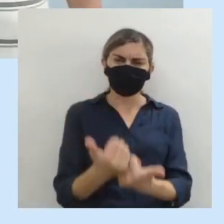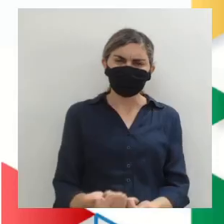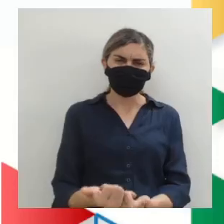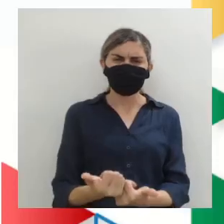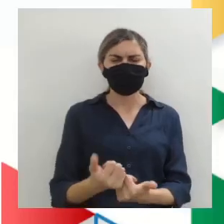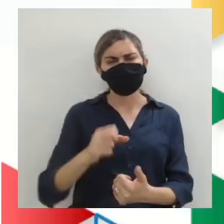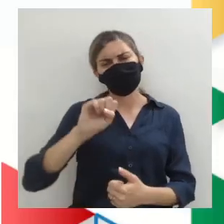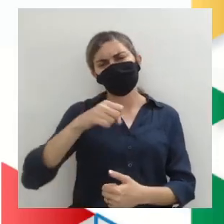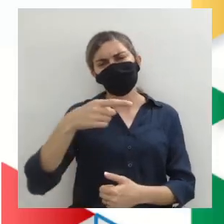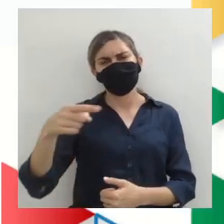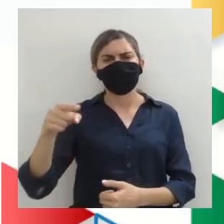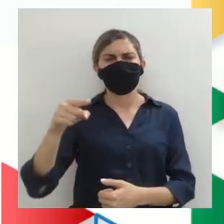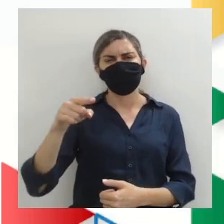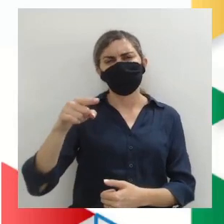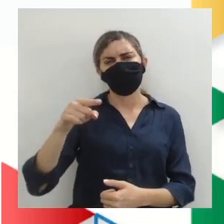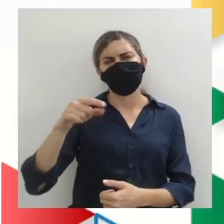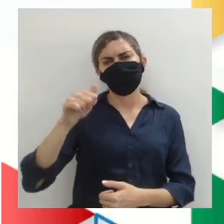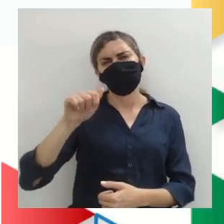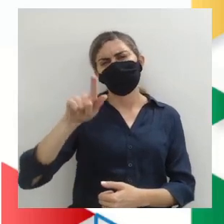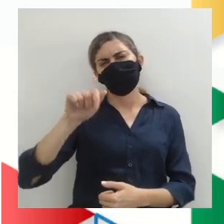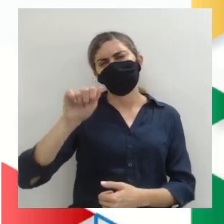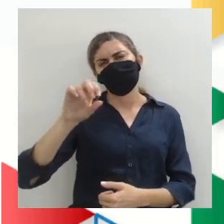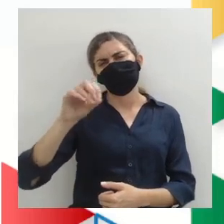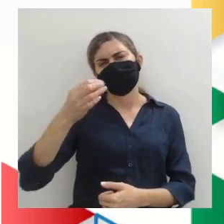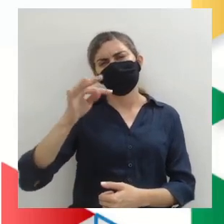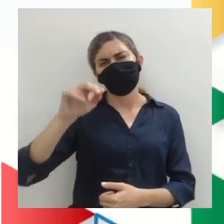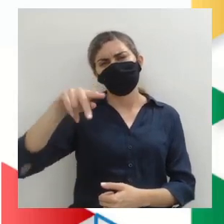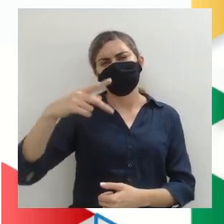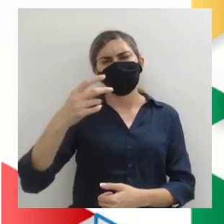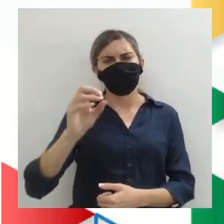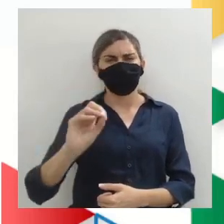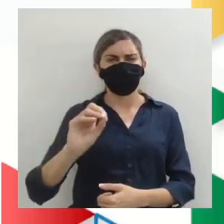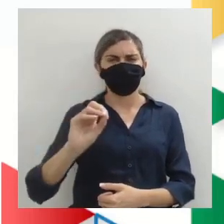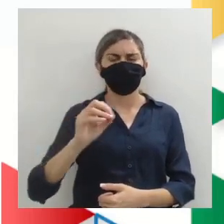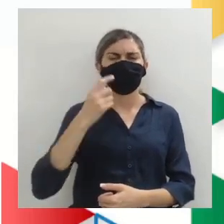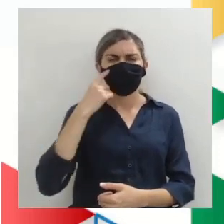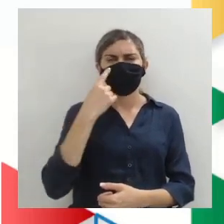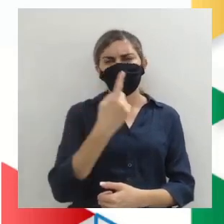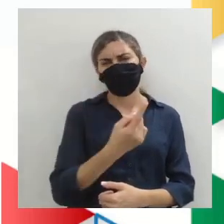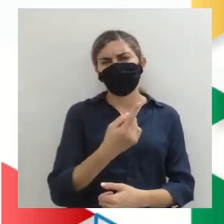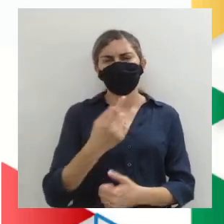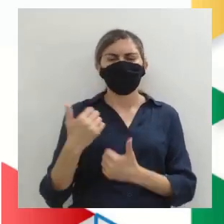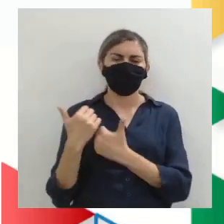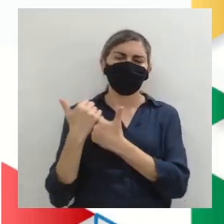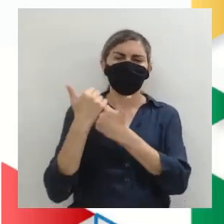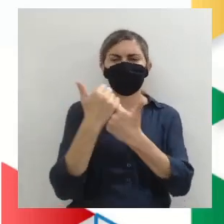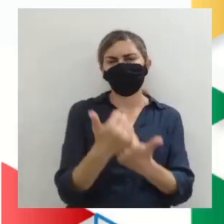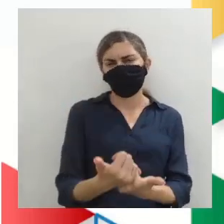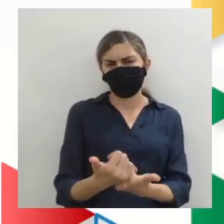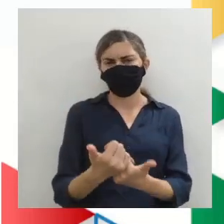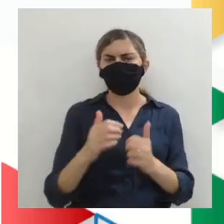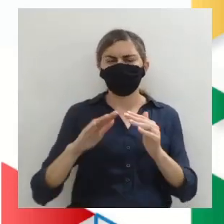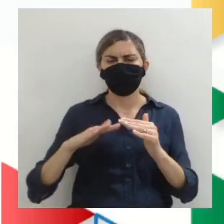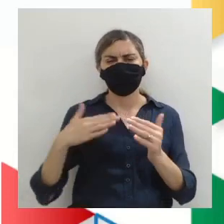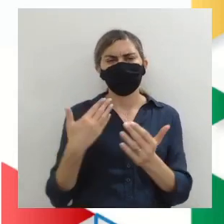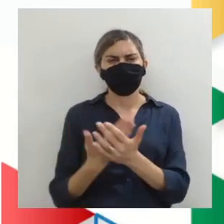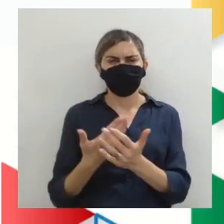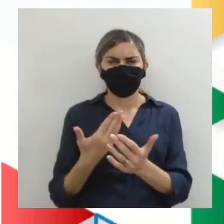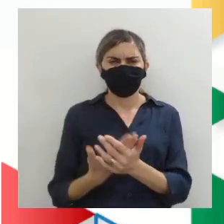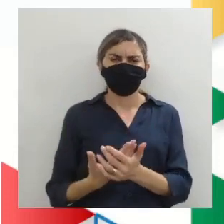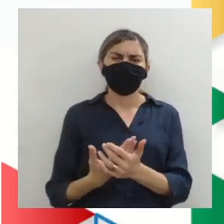de Santo Agostinho. Então, Tomás de Aquino representando a